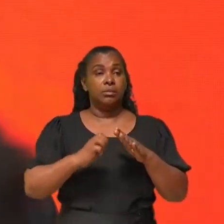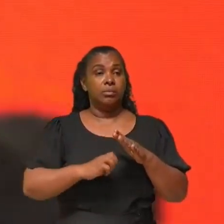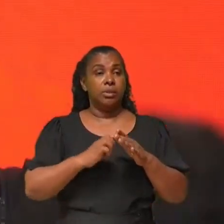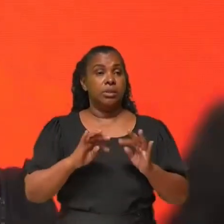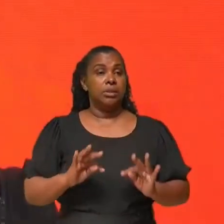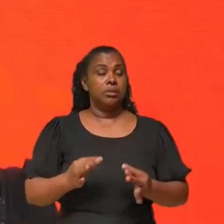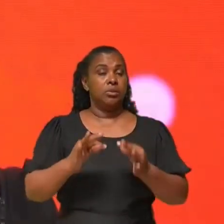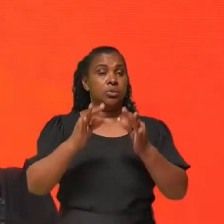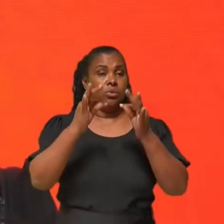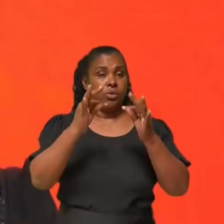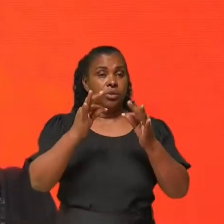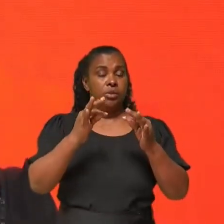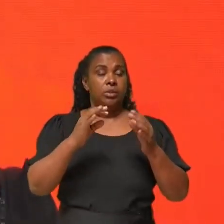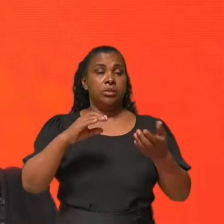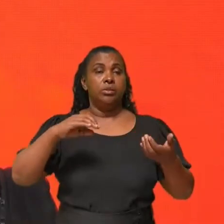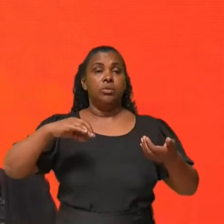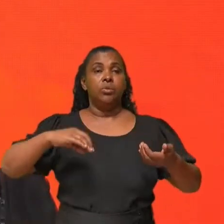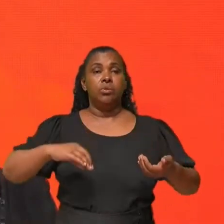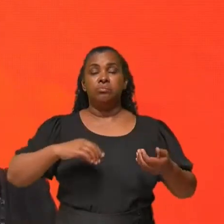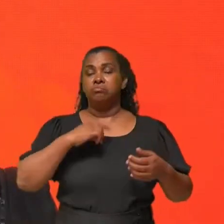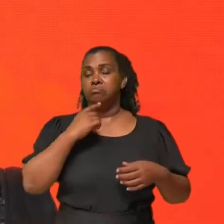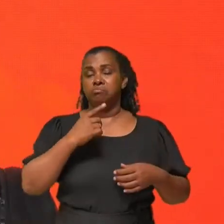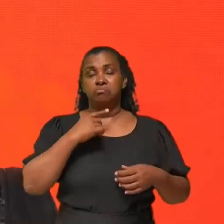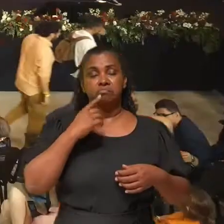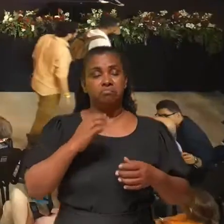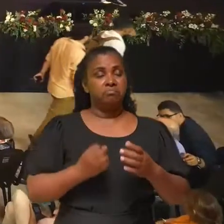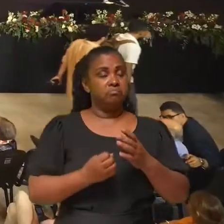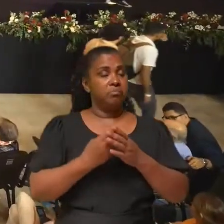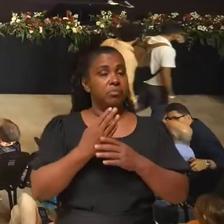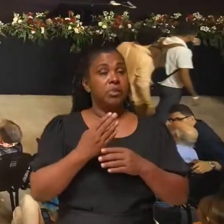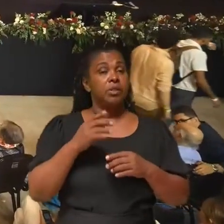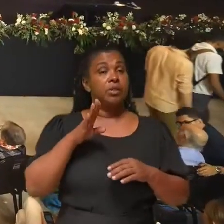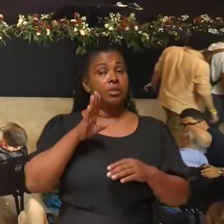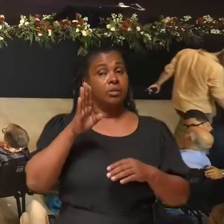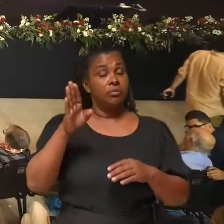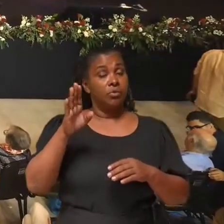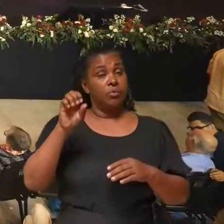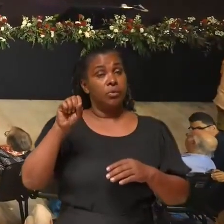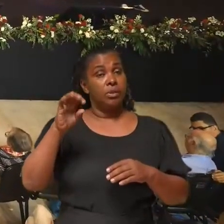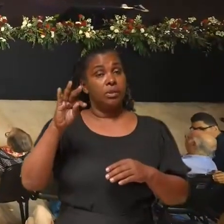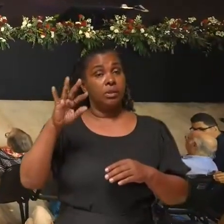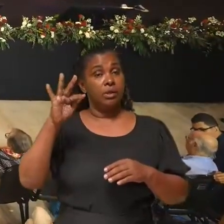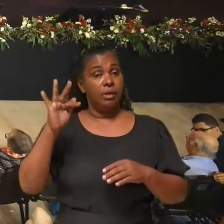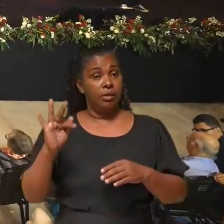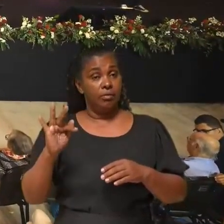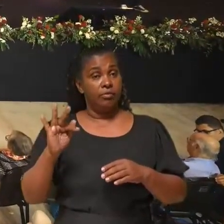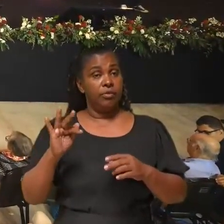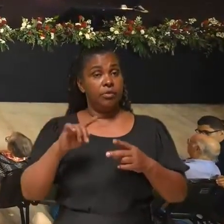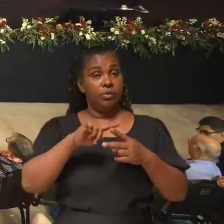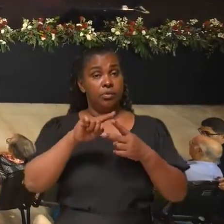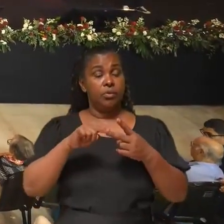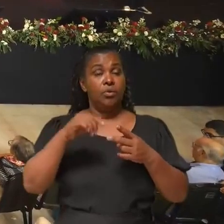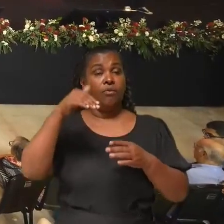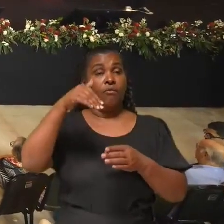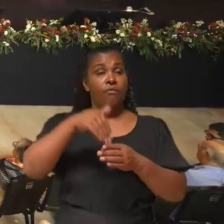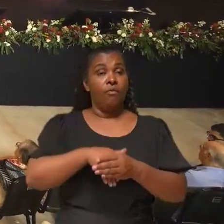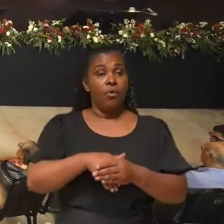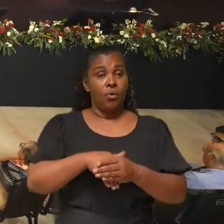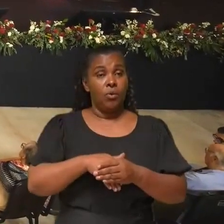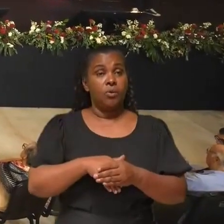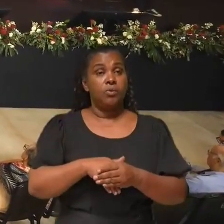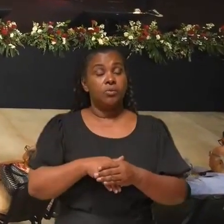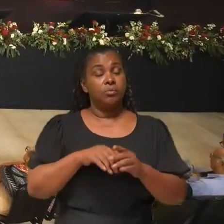hoje está no STF. Mas está no STF, ainda já com 2 votos favoráveis, mas está no STF ainda numa perspectiva